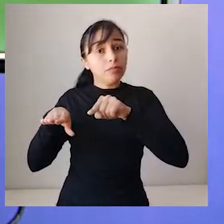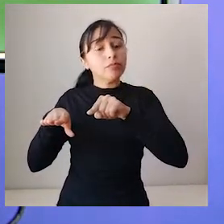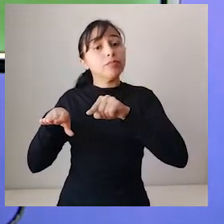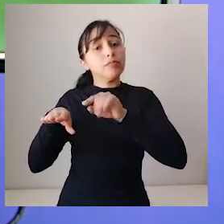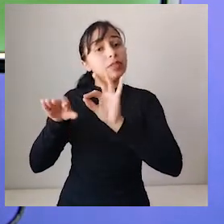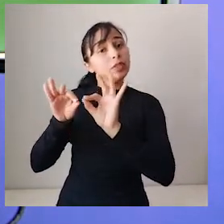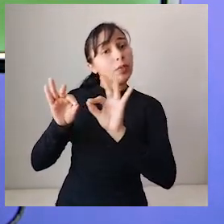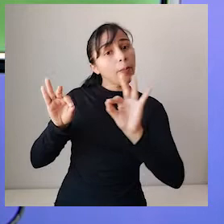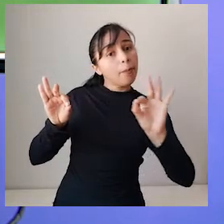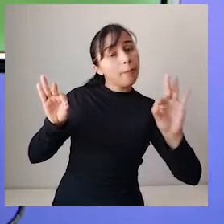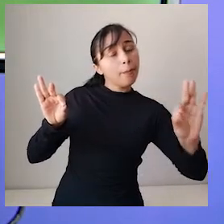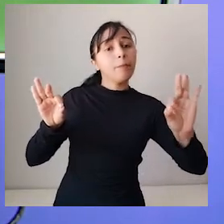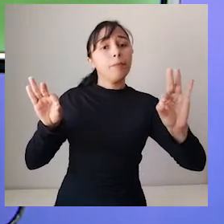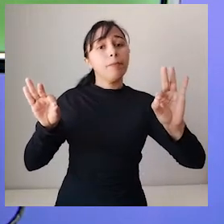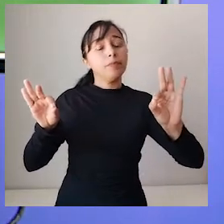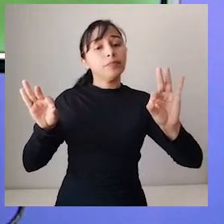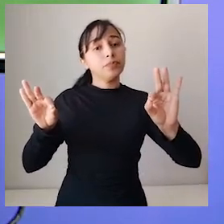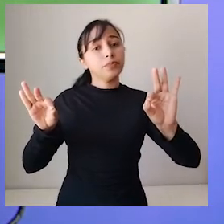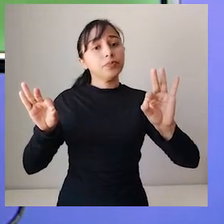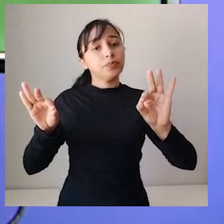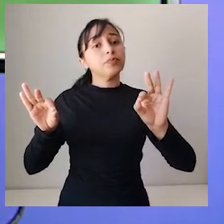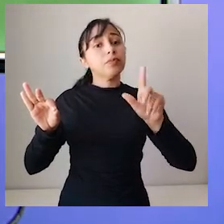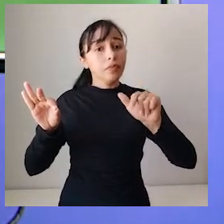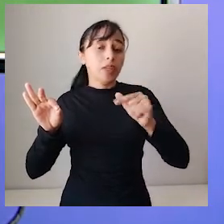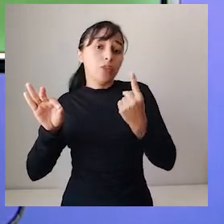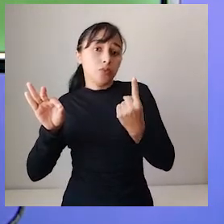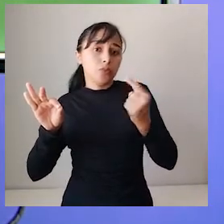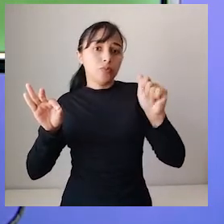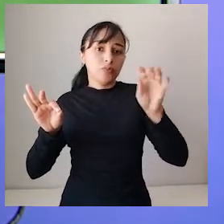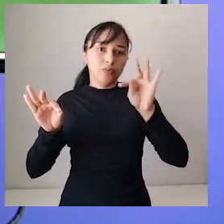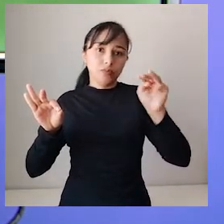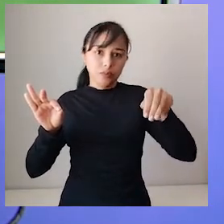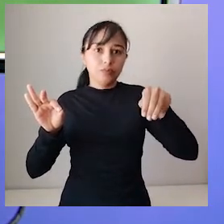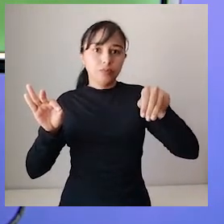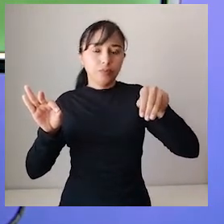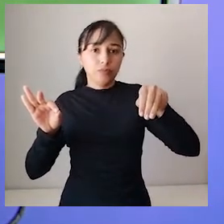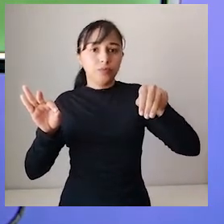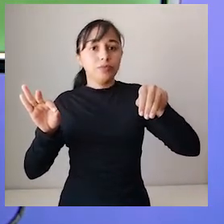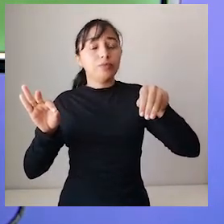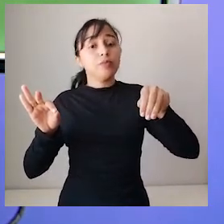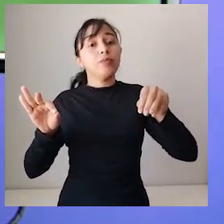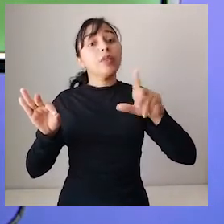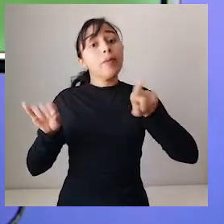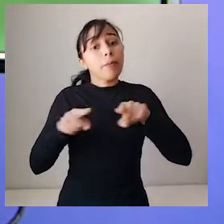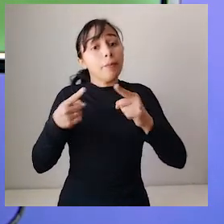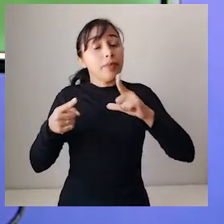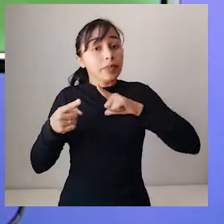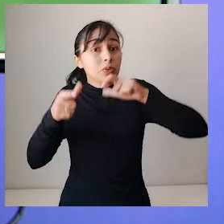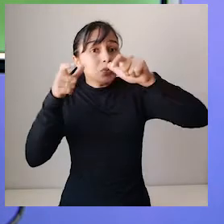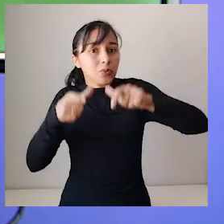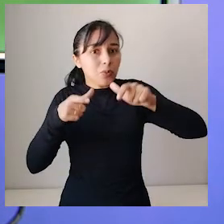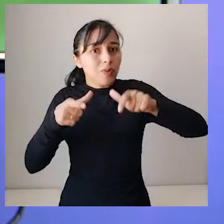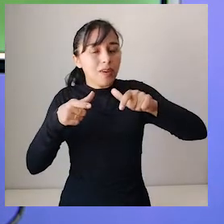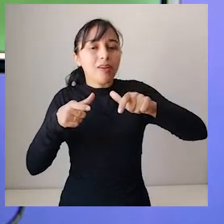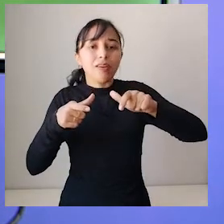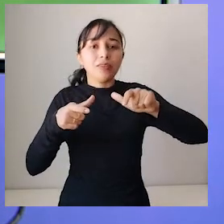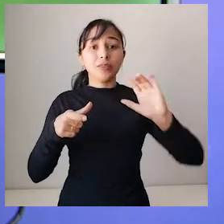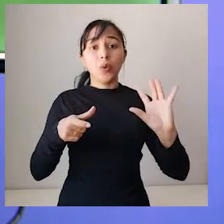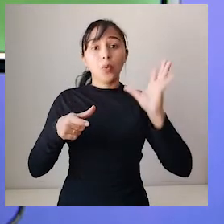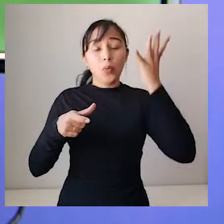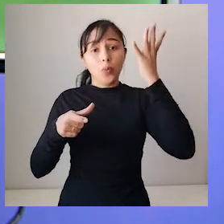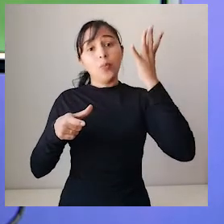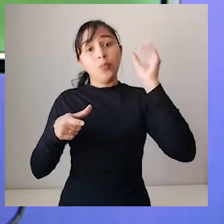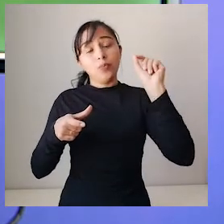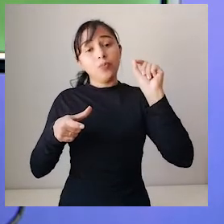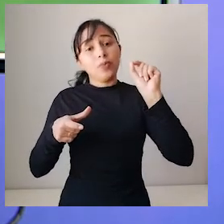pontos do nível do mar tracejado é de 1 atm. Enquanto existem lugares onde nós